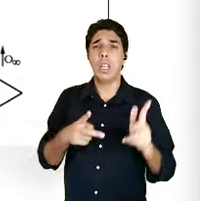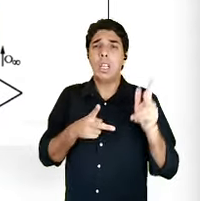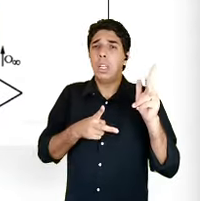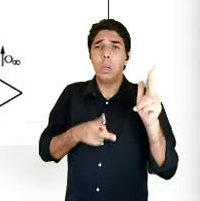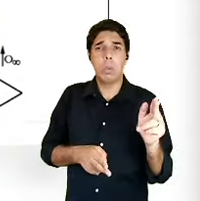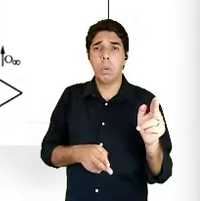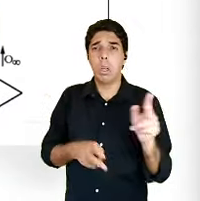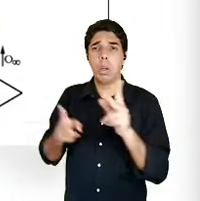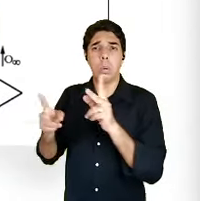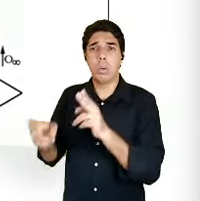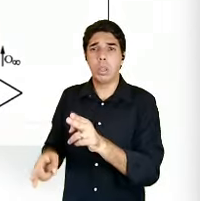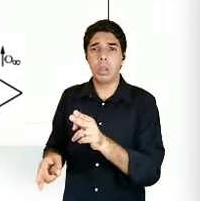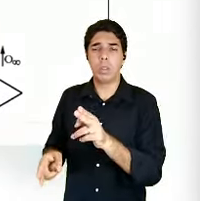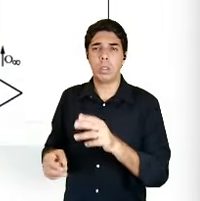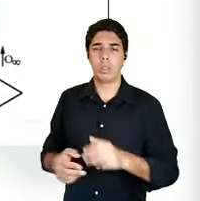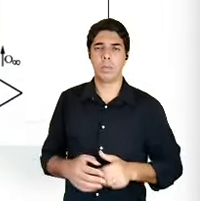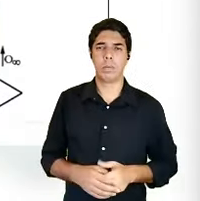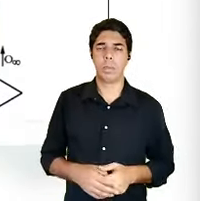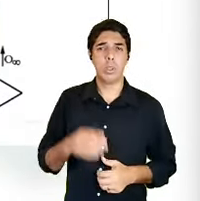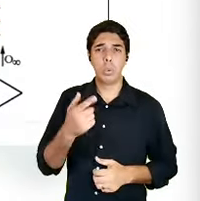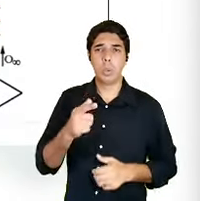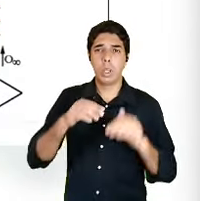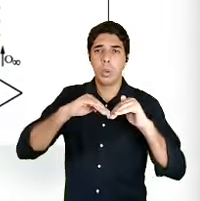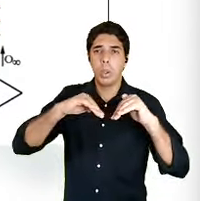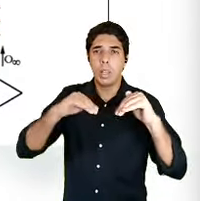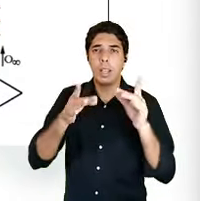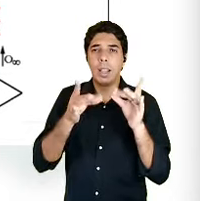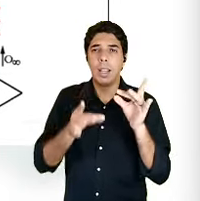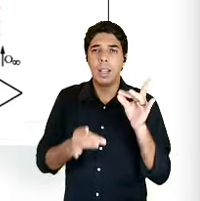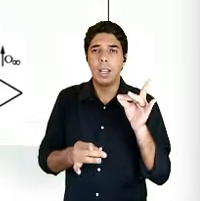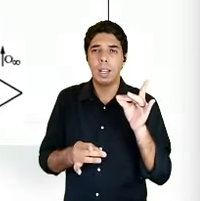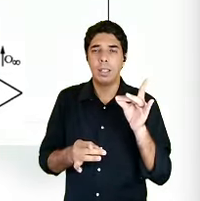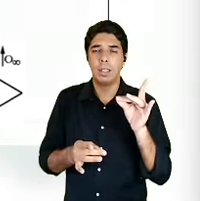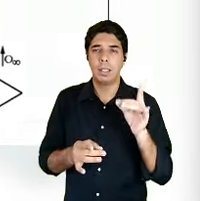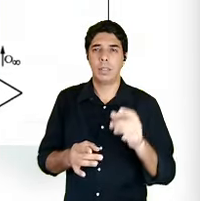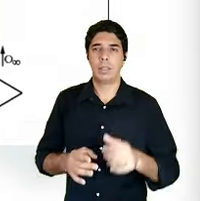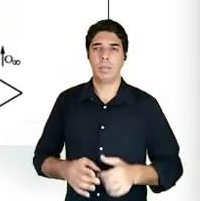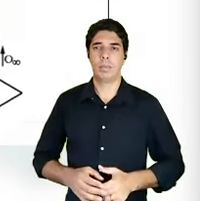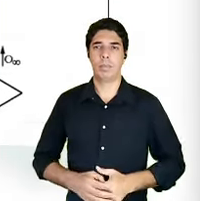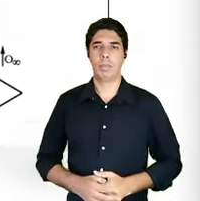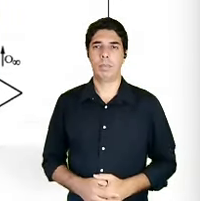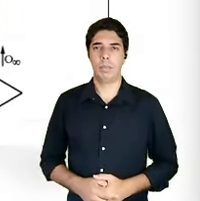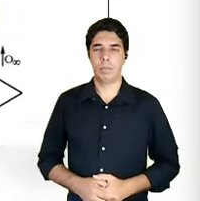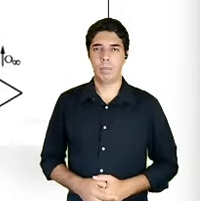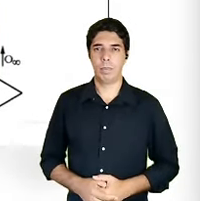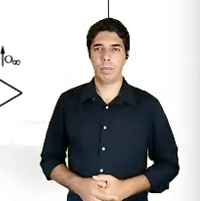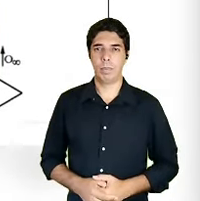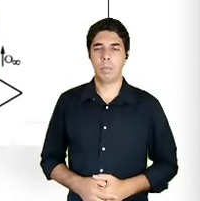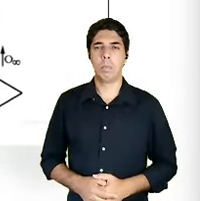vertical, são exatamente as mesmas. Então, olhando para as projeções, eu não consigo identificar